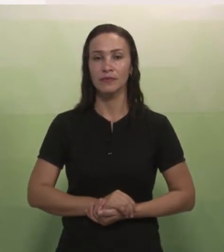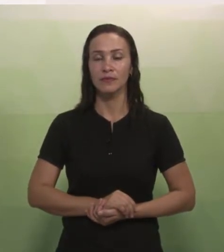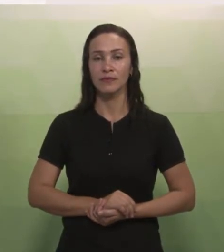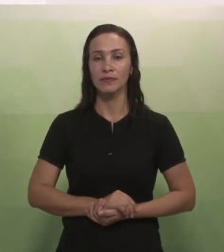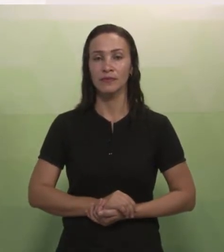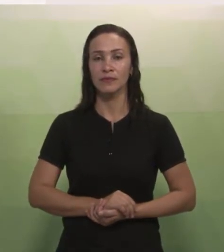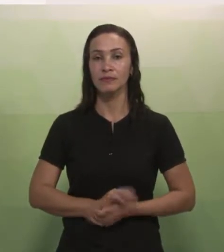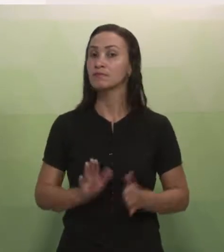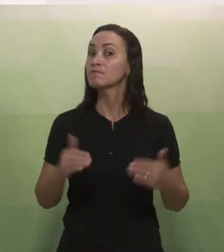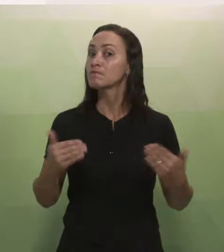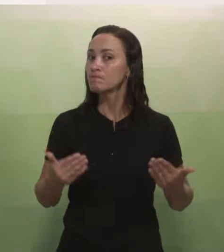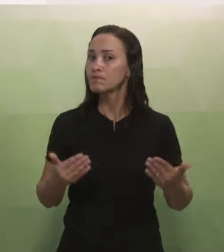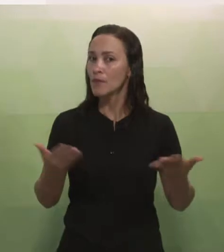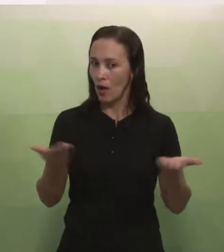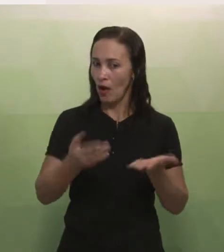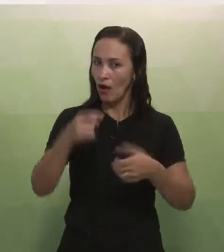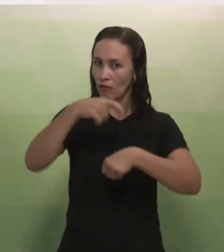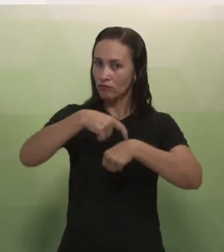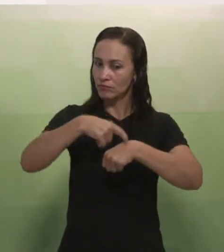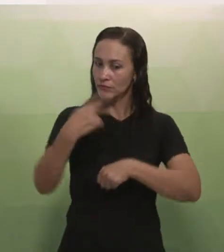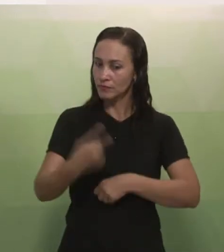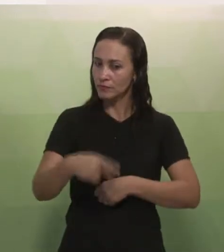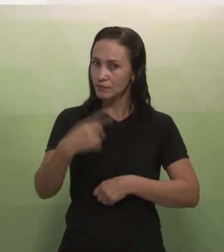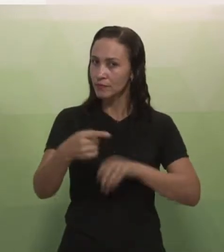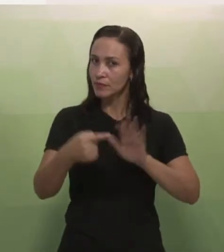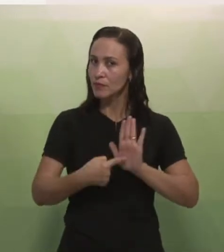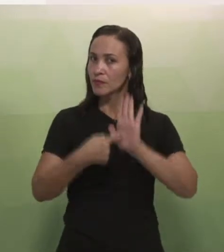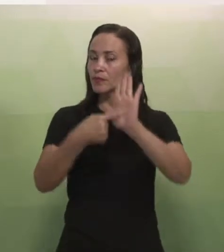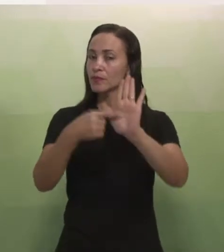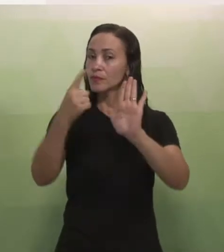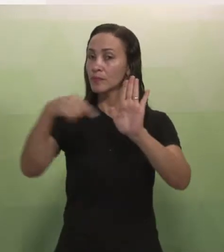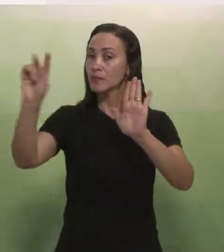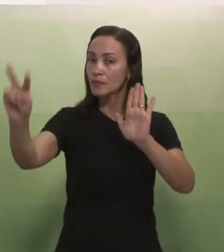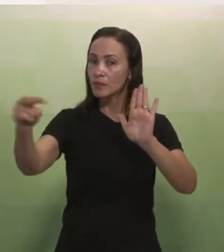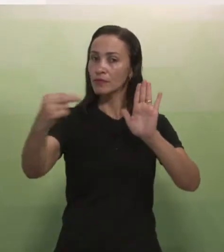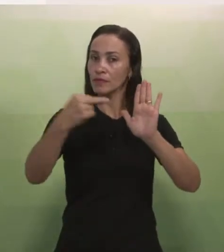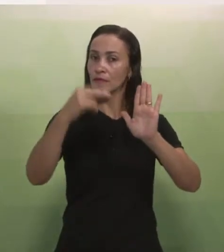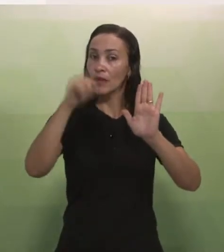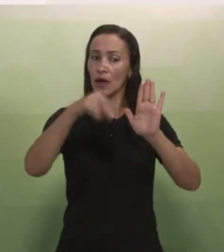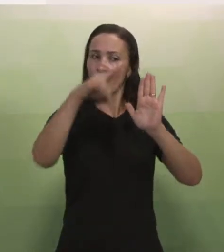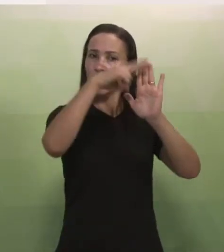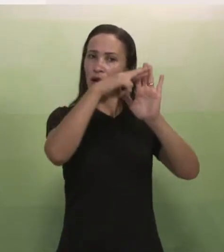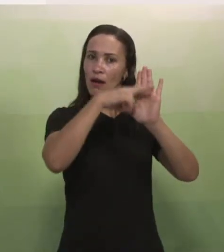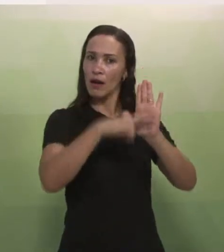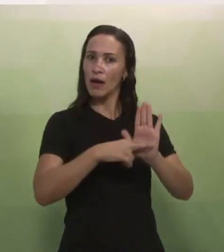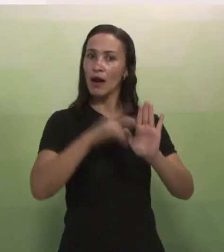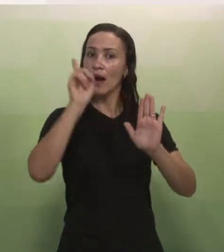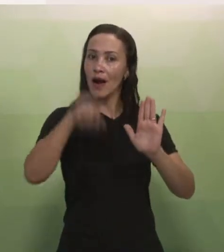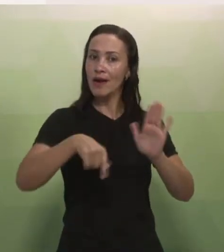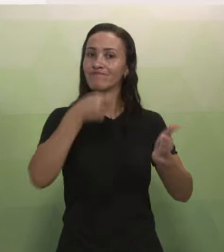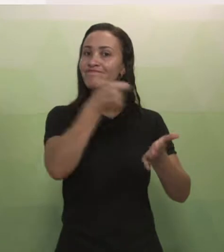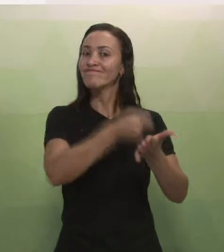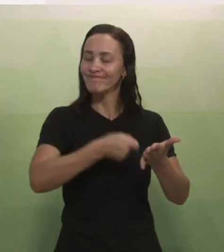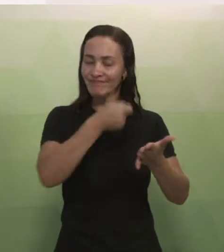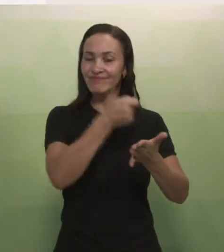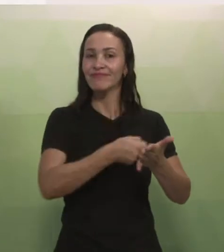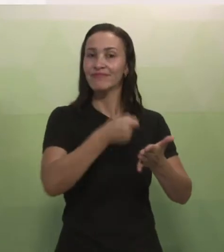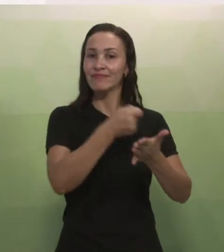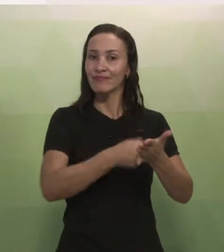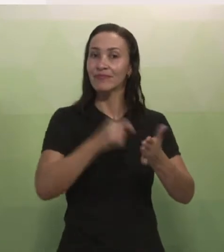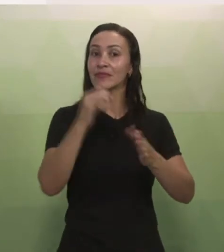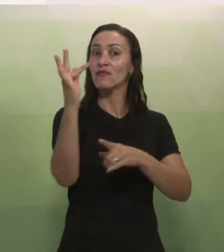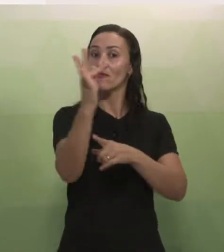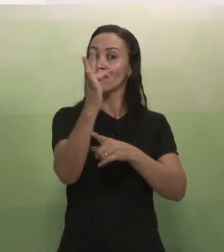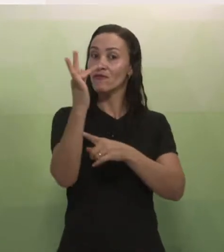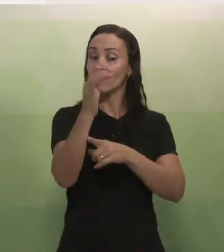Bem, nesse momento, a gente vai ver que esse regulamento é uma exigência